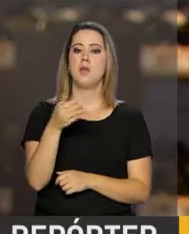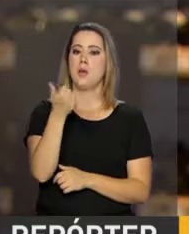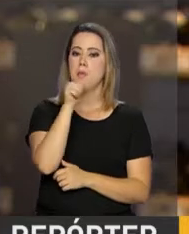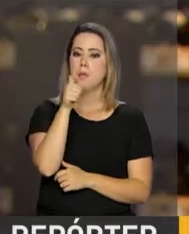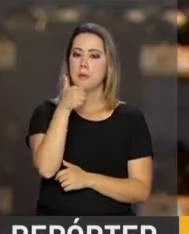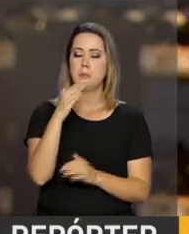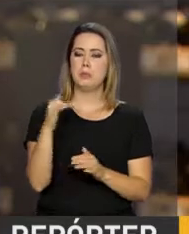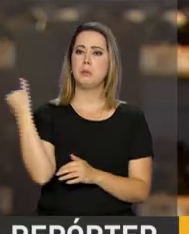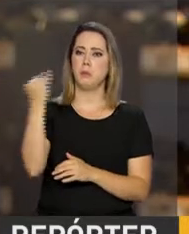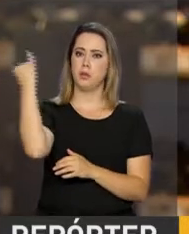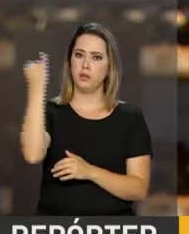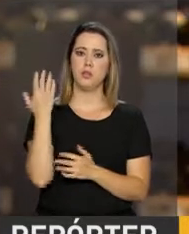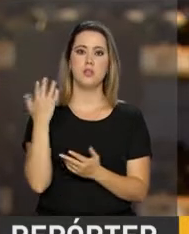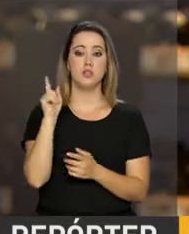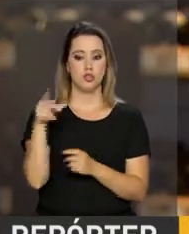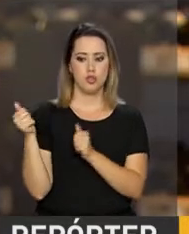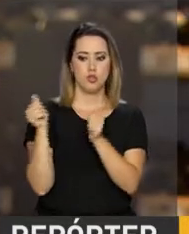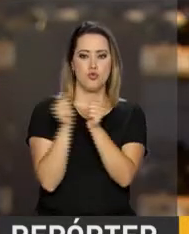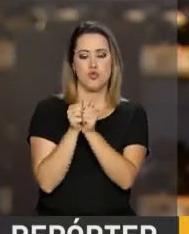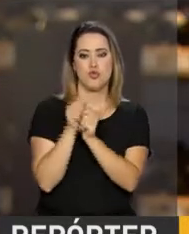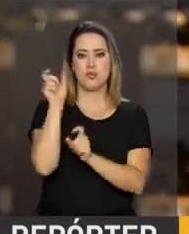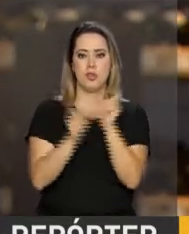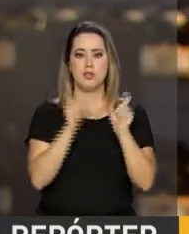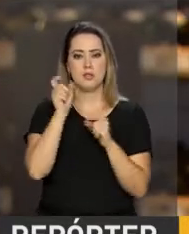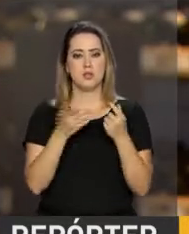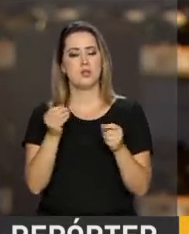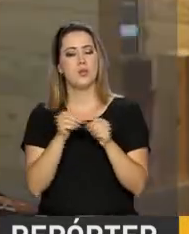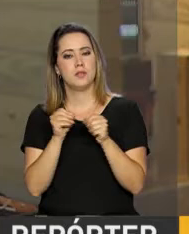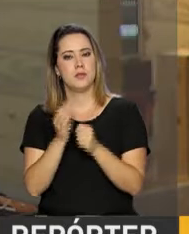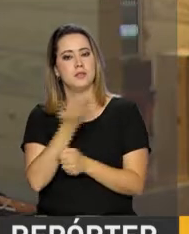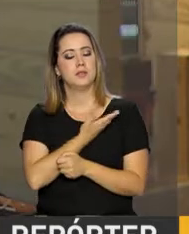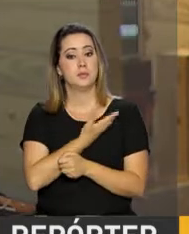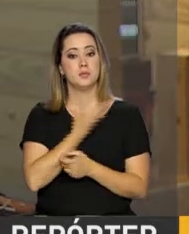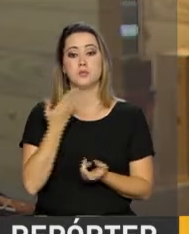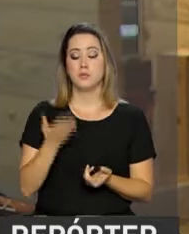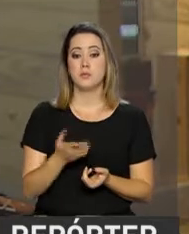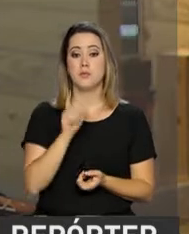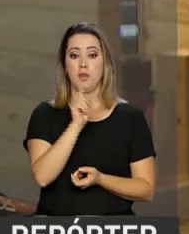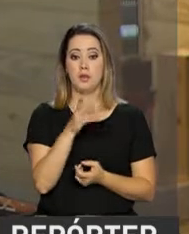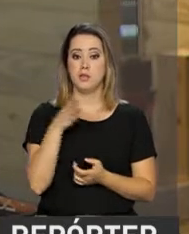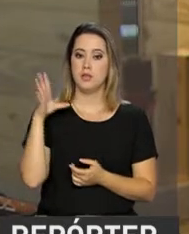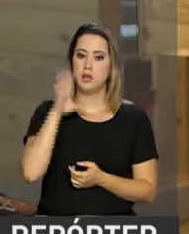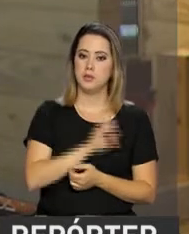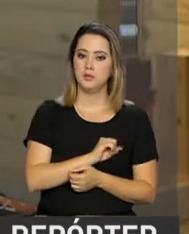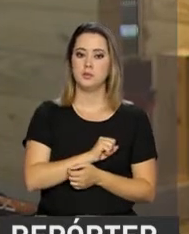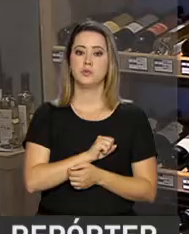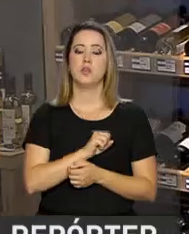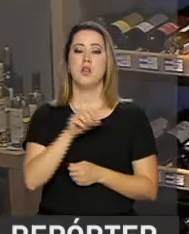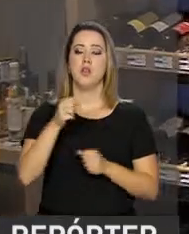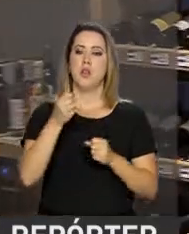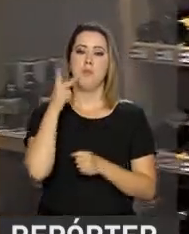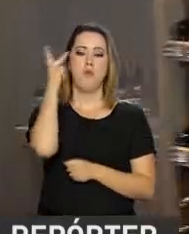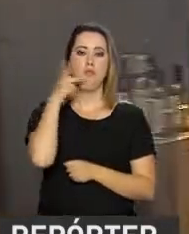papel do vinho é aproximar as pessoas é fazer amigos antonio entusiasta da produção nacional e